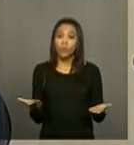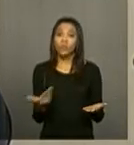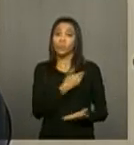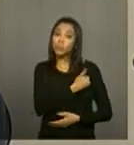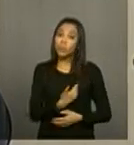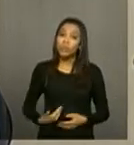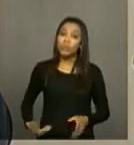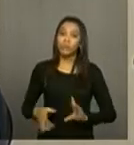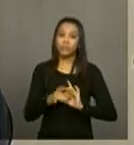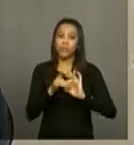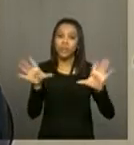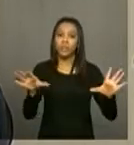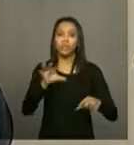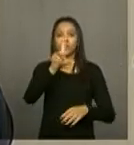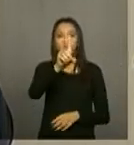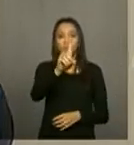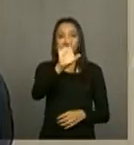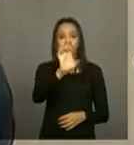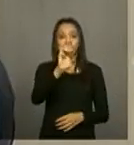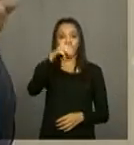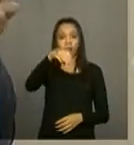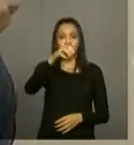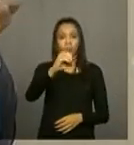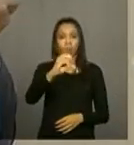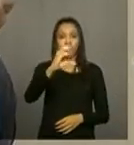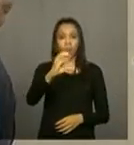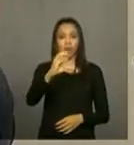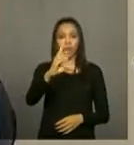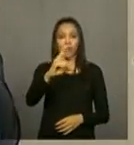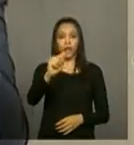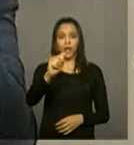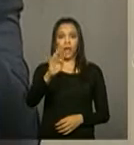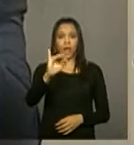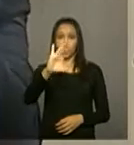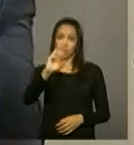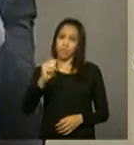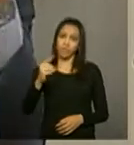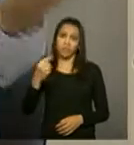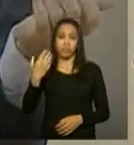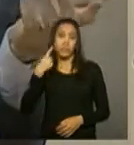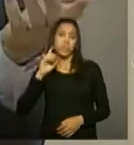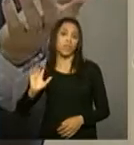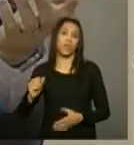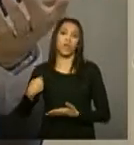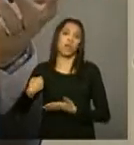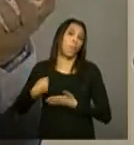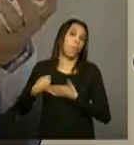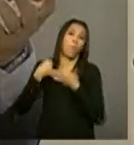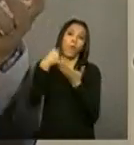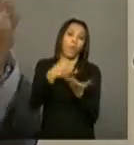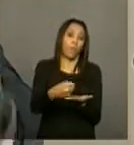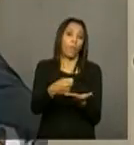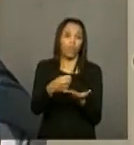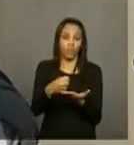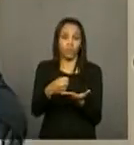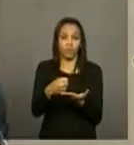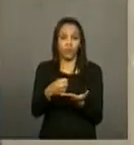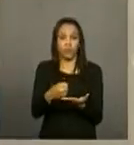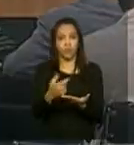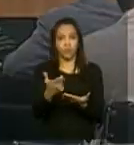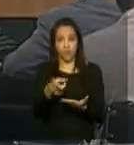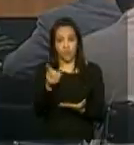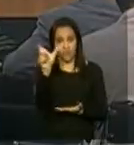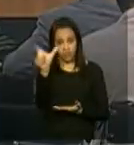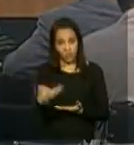conviver né não só como pessoas que puderam ainda bem que não é o outro lobão músico é esse é